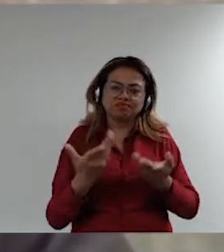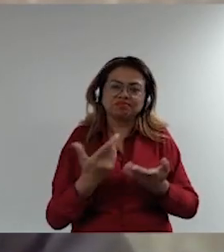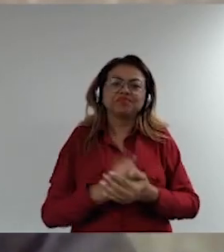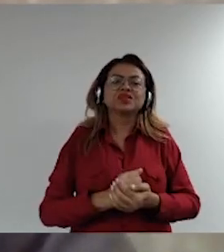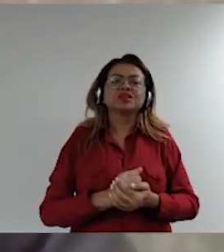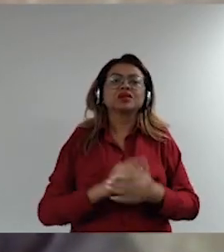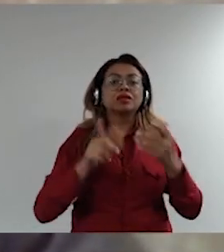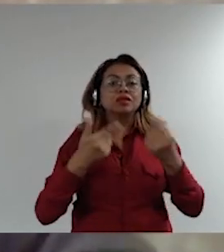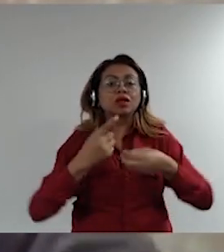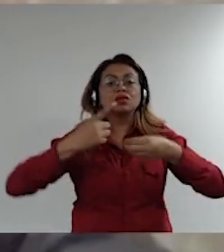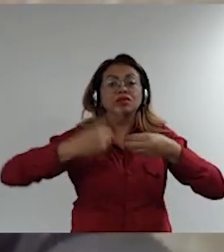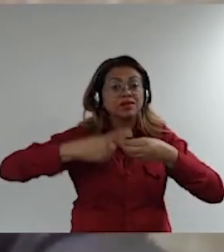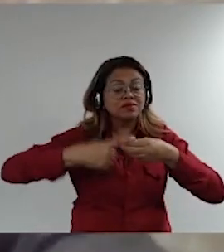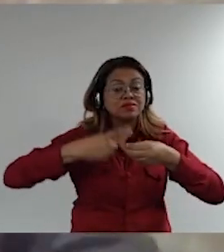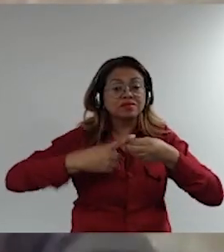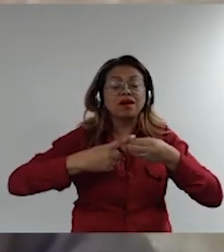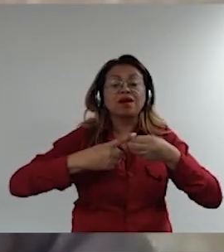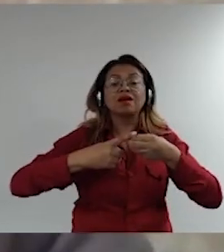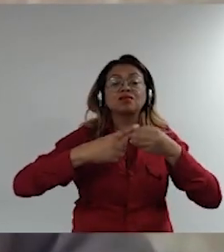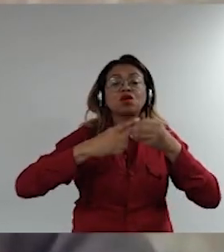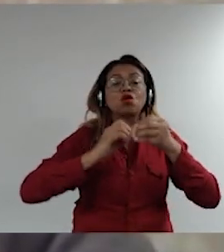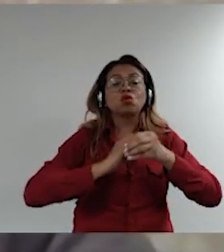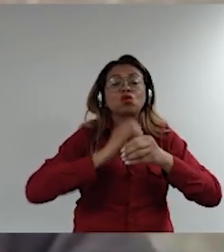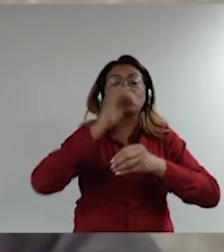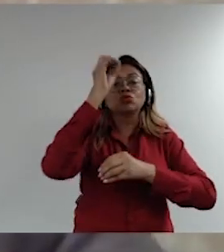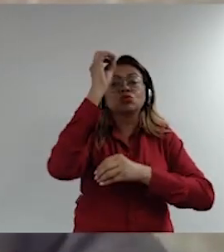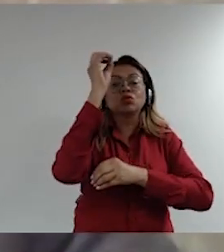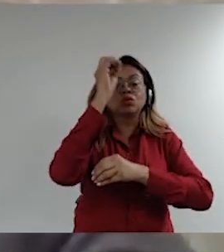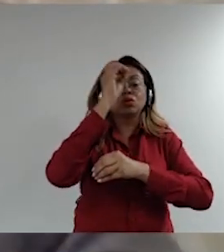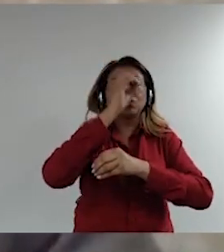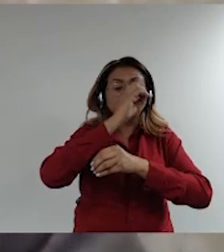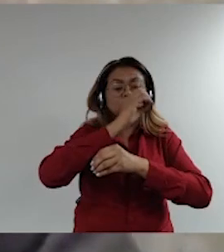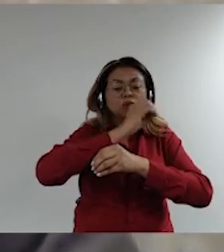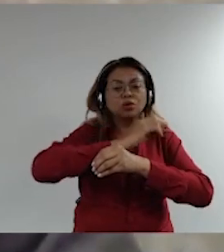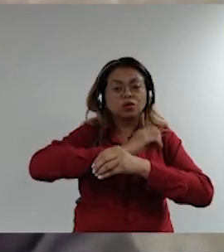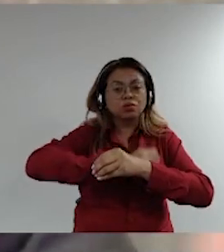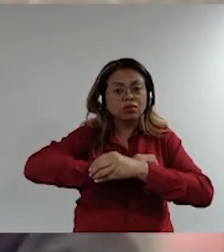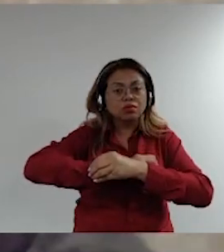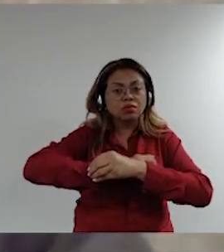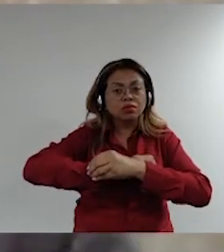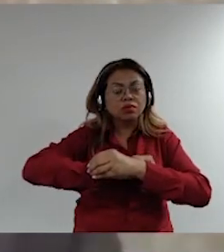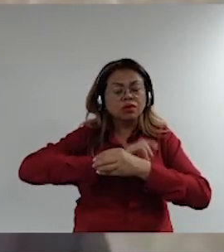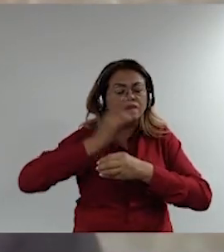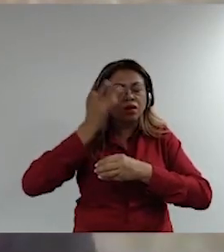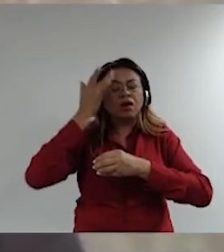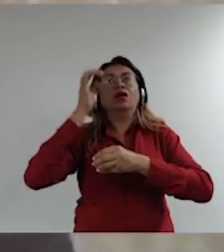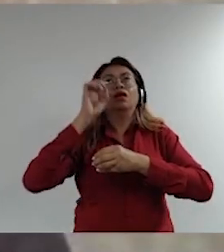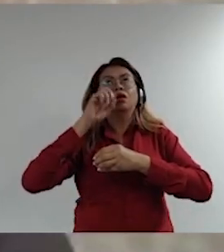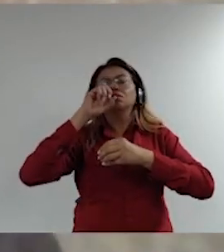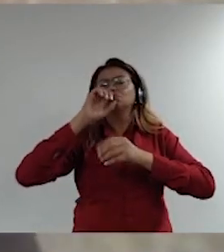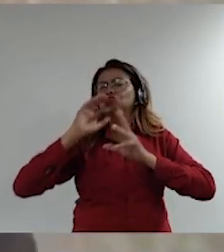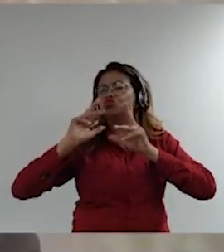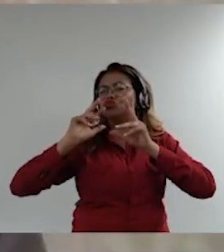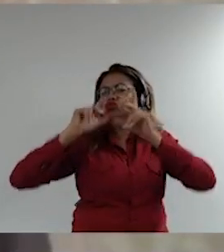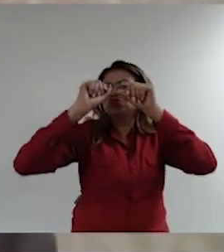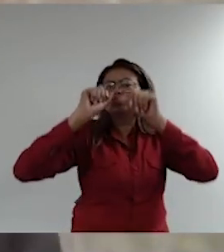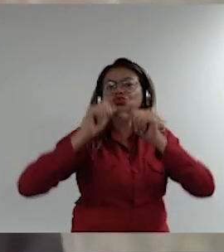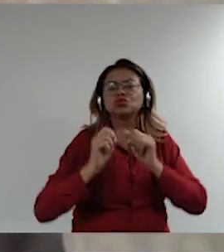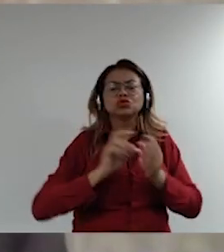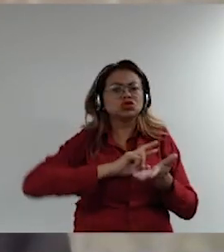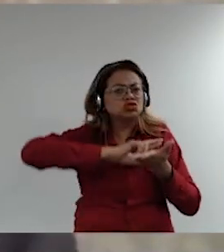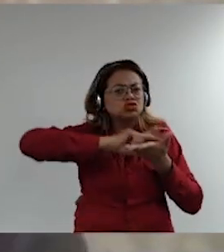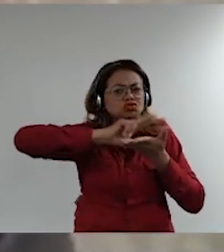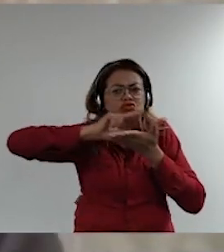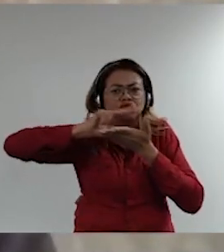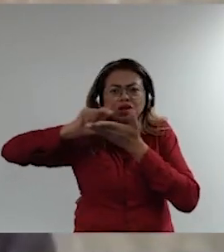André, e nós amanhecemos no outro dia com tudo diferente. Os nossos planos, os nossos